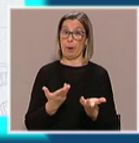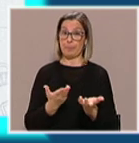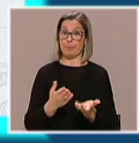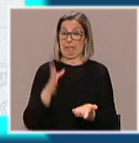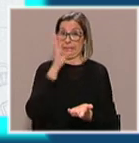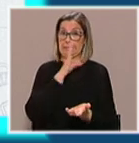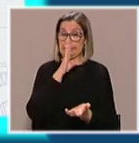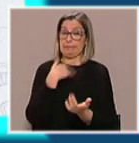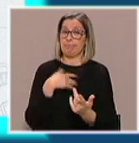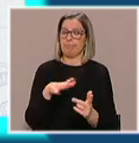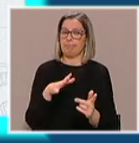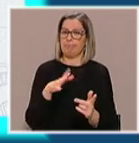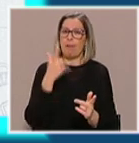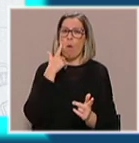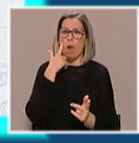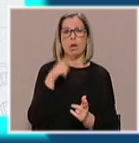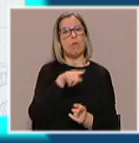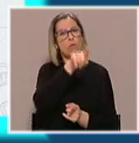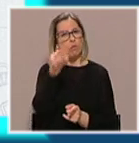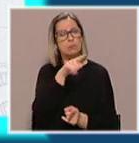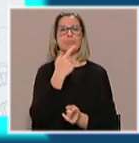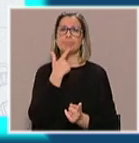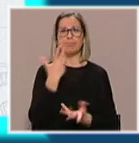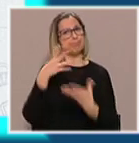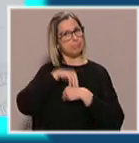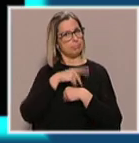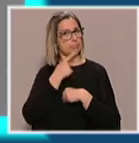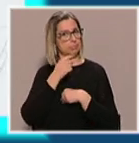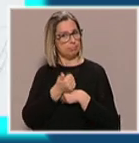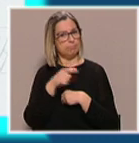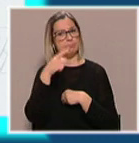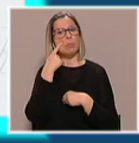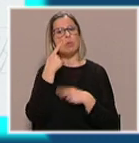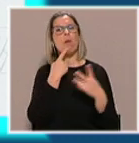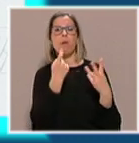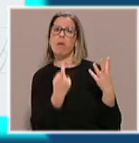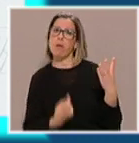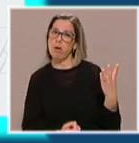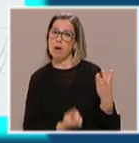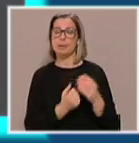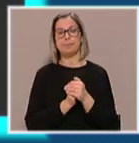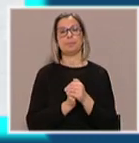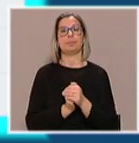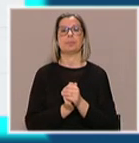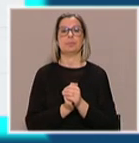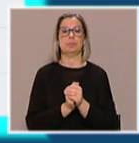vosso conhecimento, vamos validar através de um pequeno quiz. Vamos então ver.